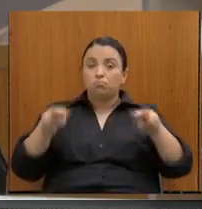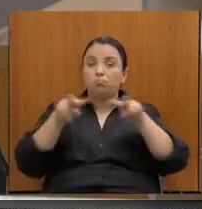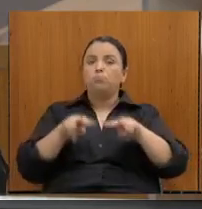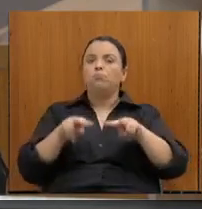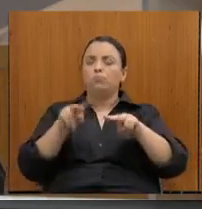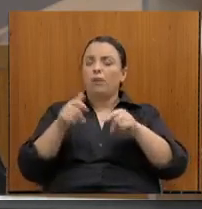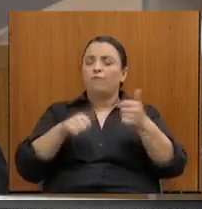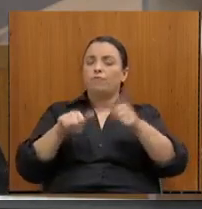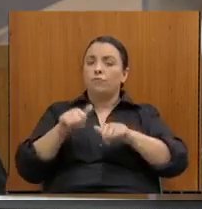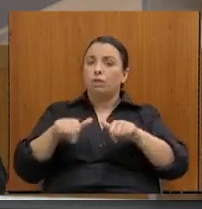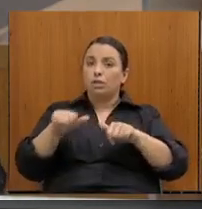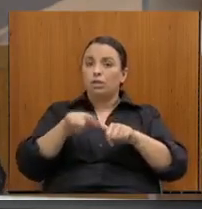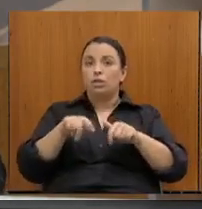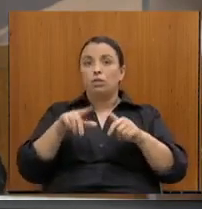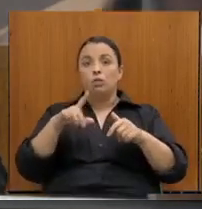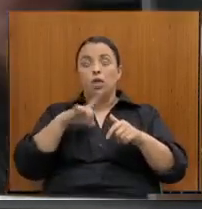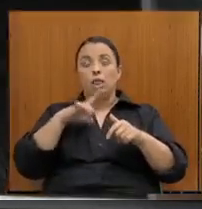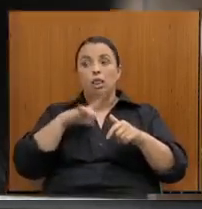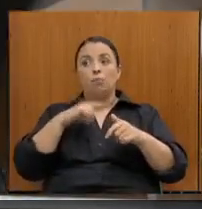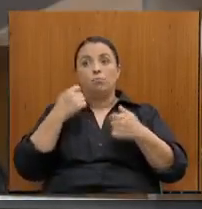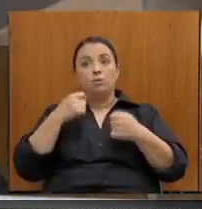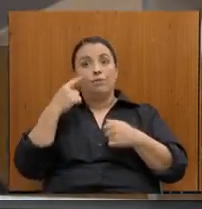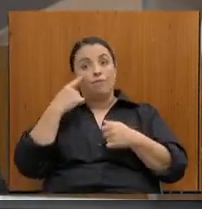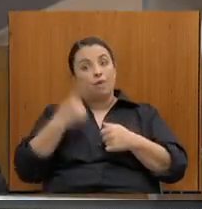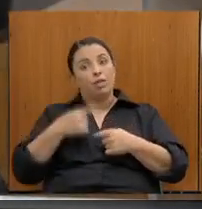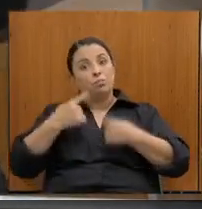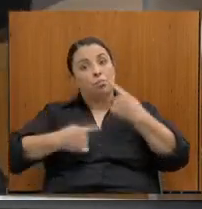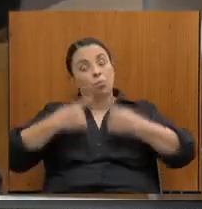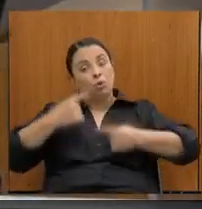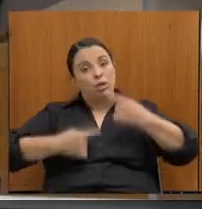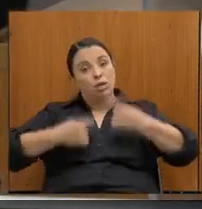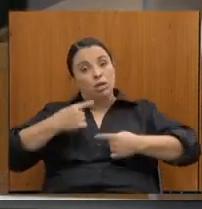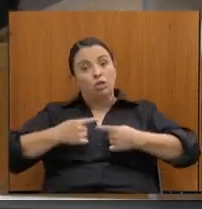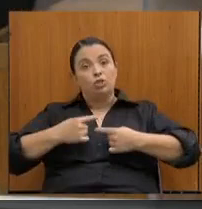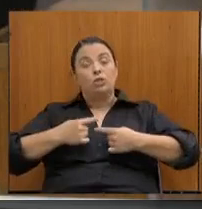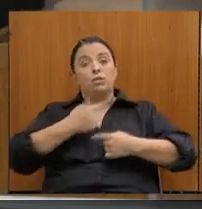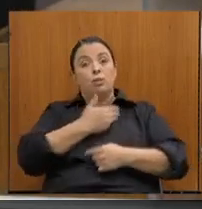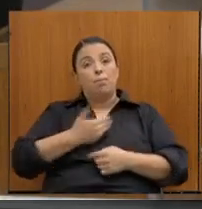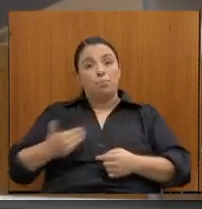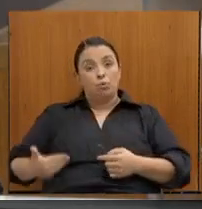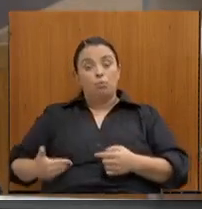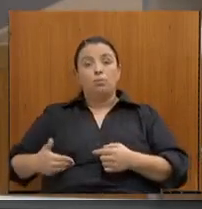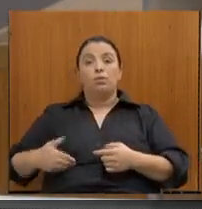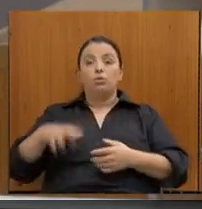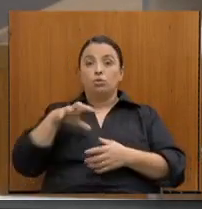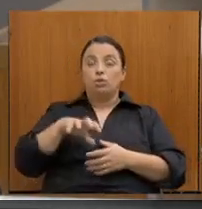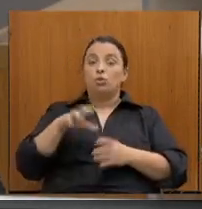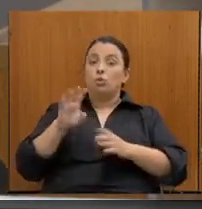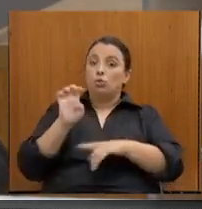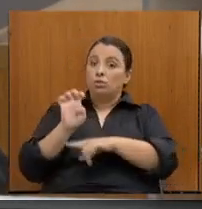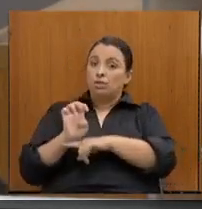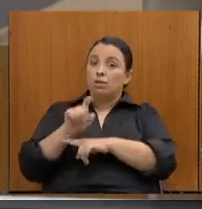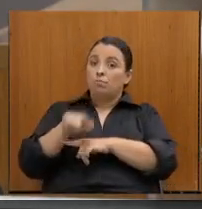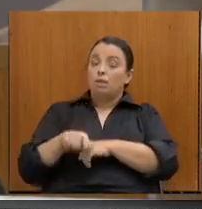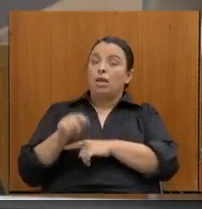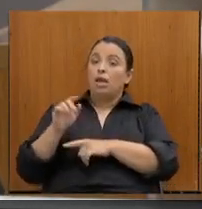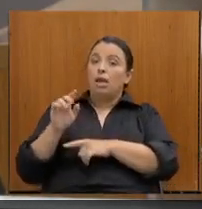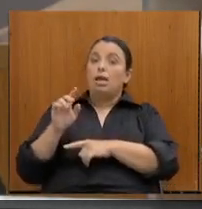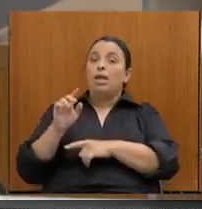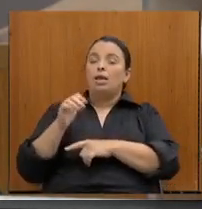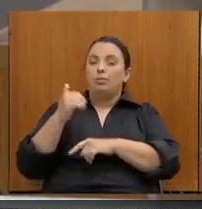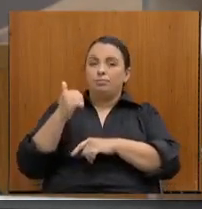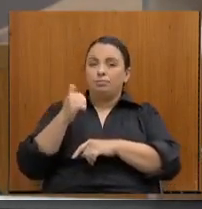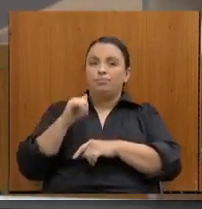pontos da do da política pública do Estado para o setor de energias renováveis e fazer essa transposição